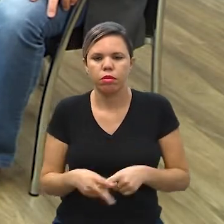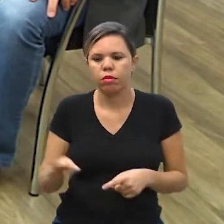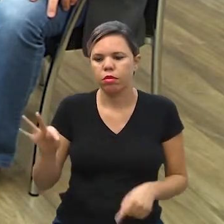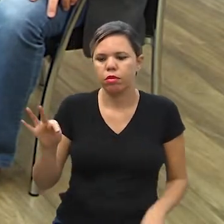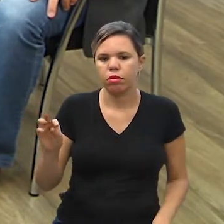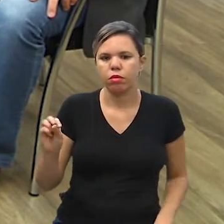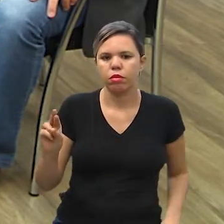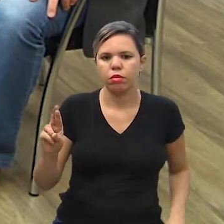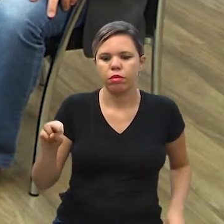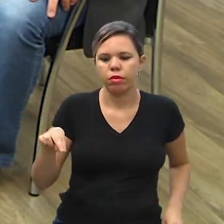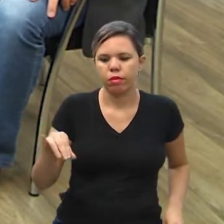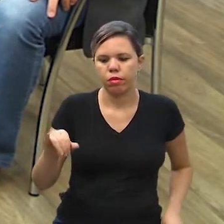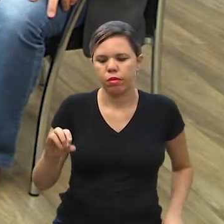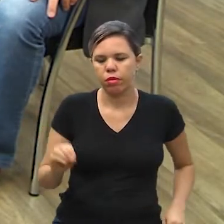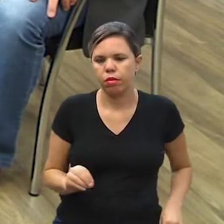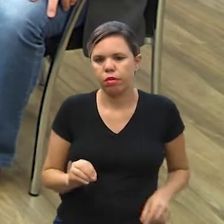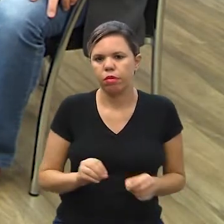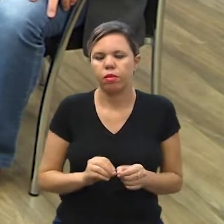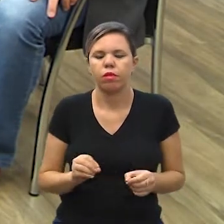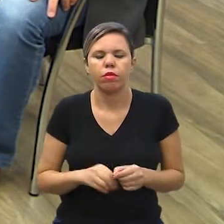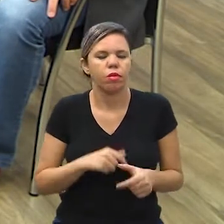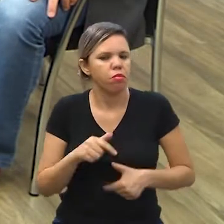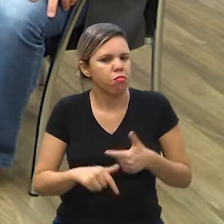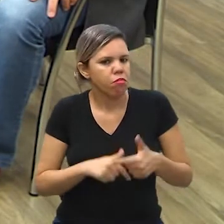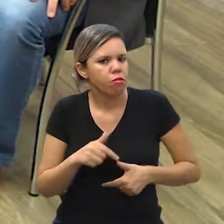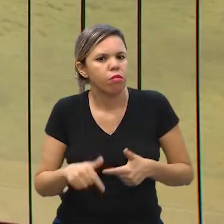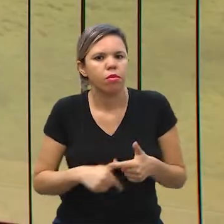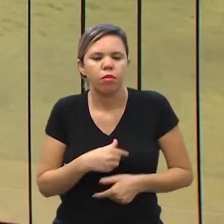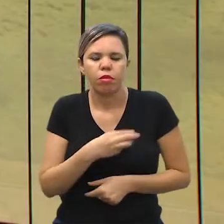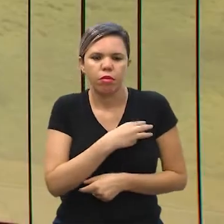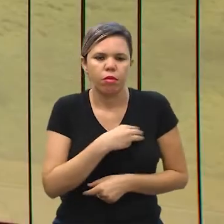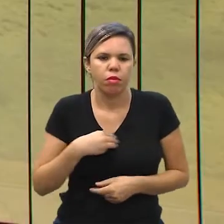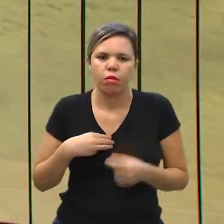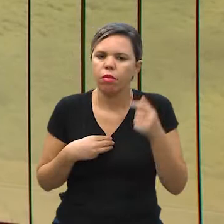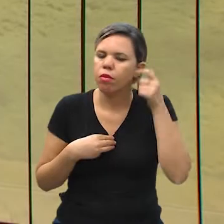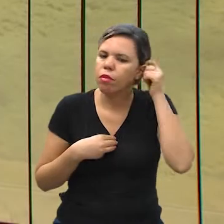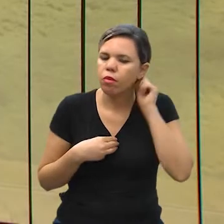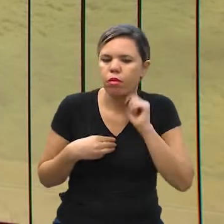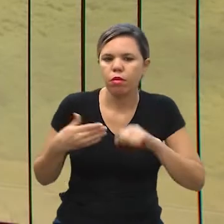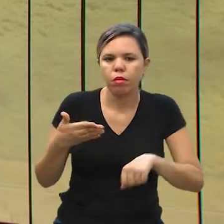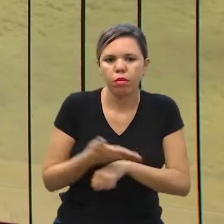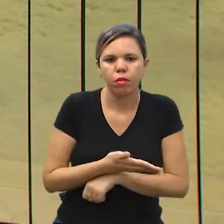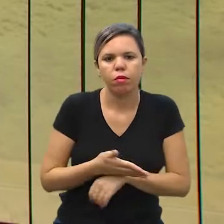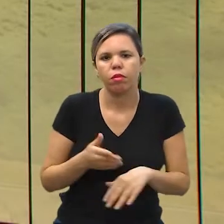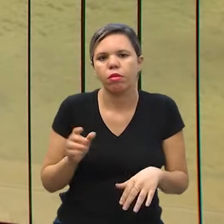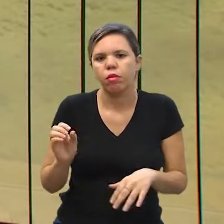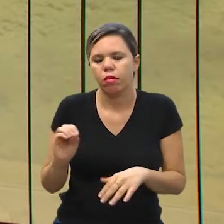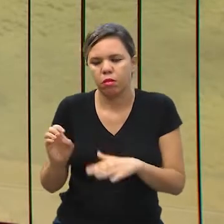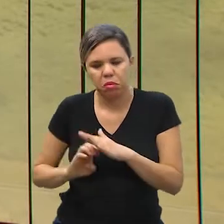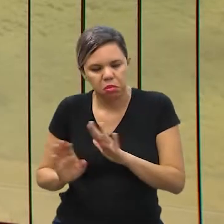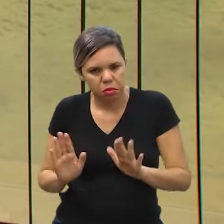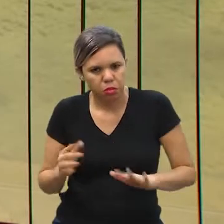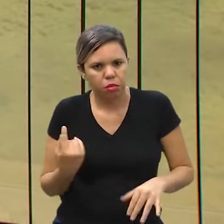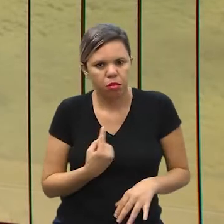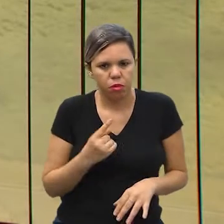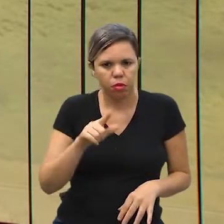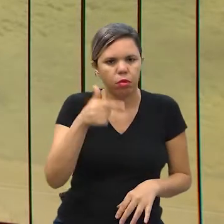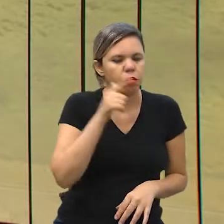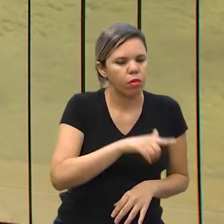torneiro mecânico né que eu fiz lá o SENAI pela entrei sem presa depois